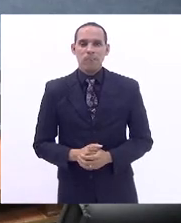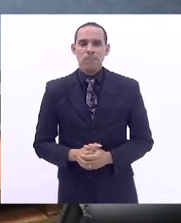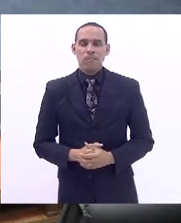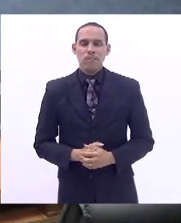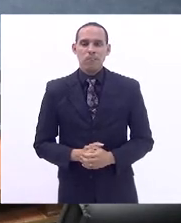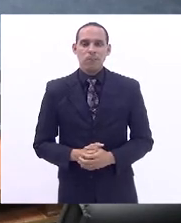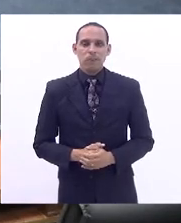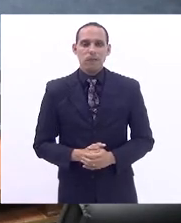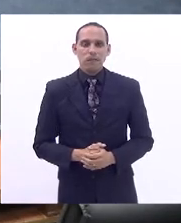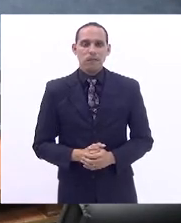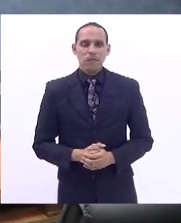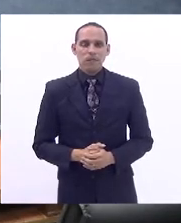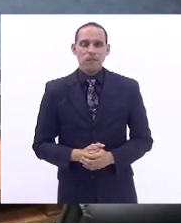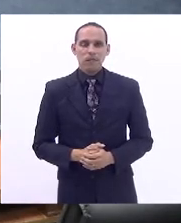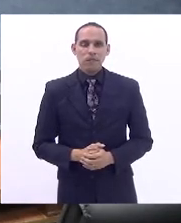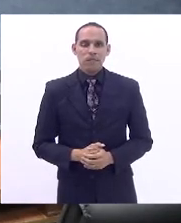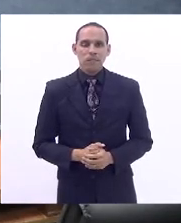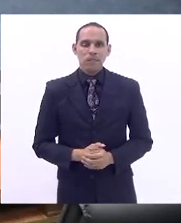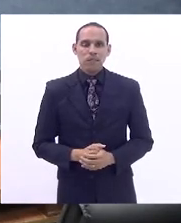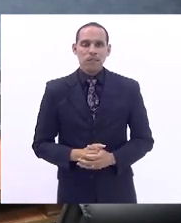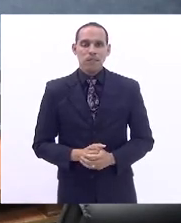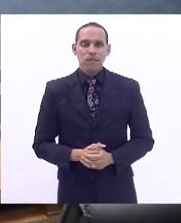E aí